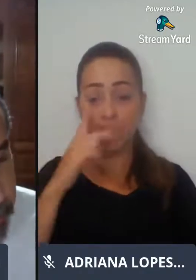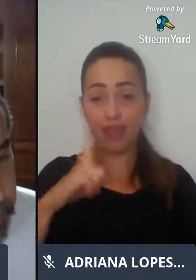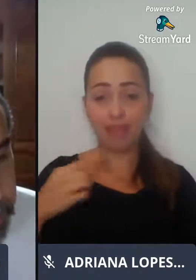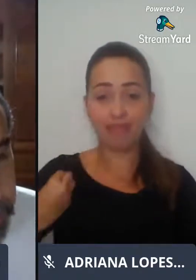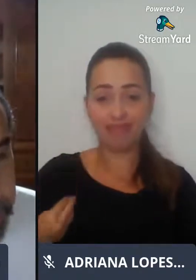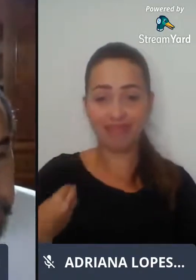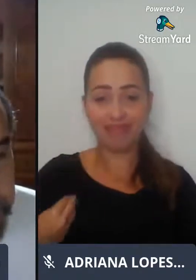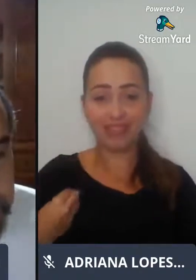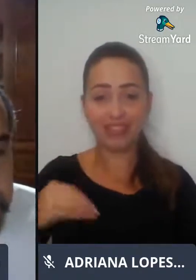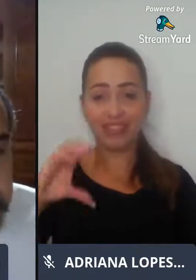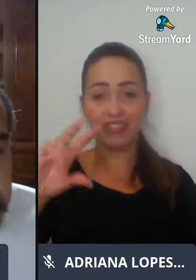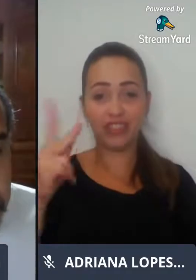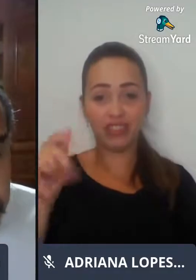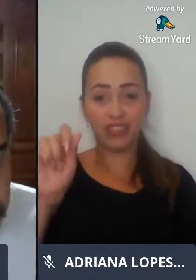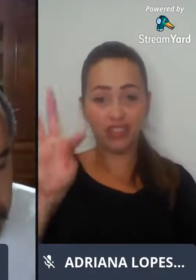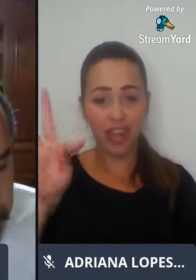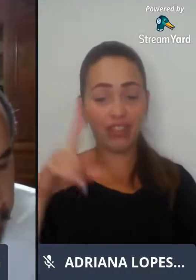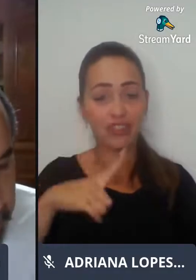agora, já nos assistindo.